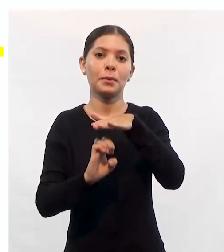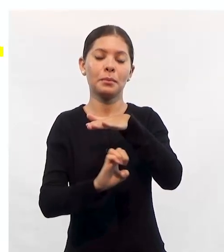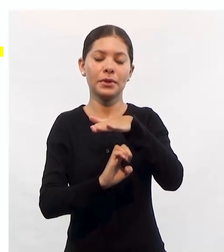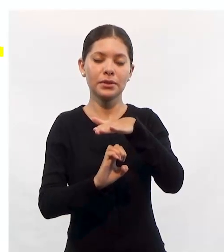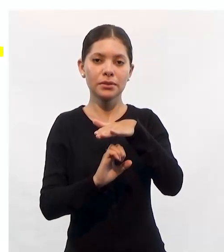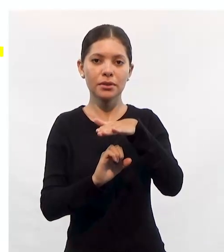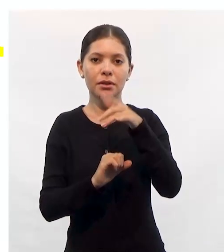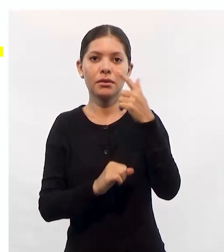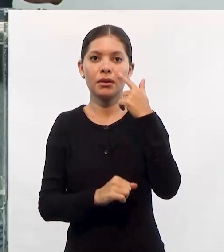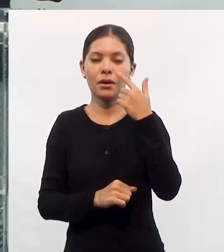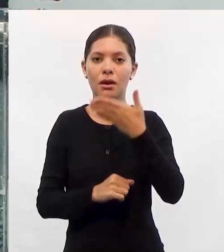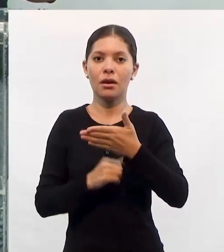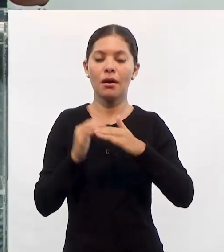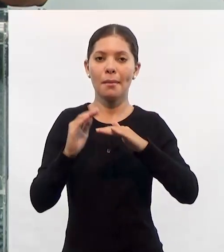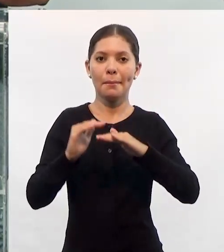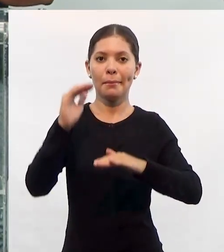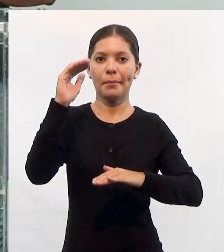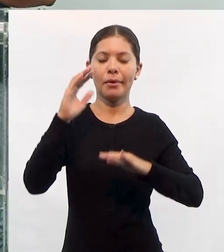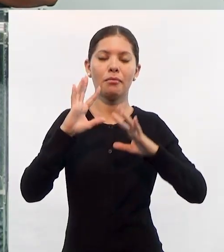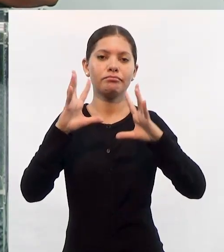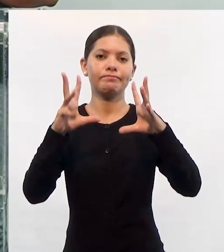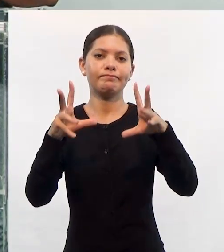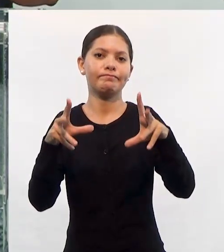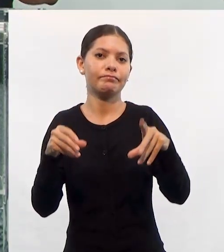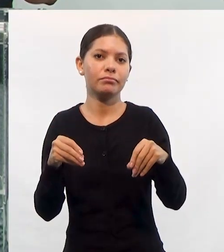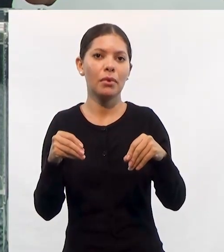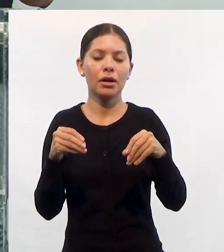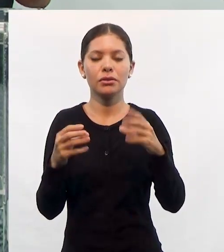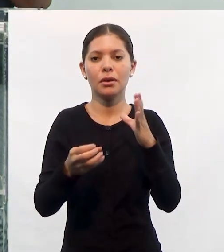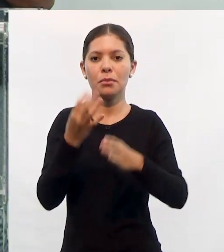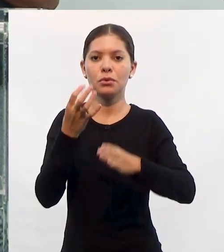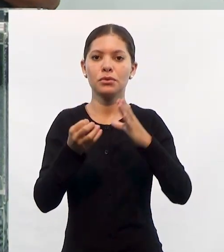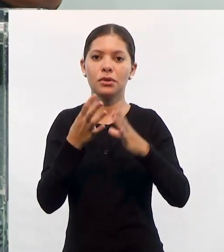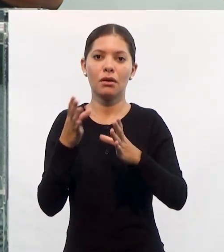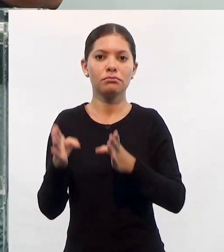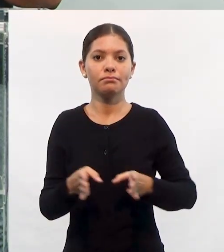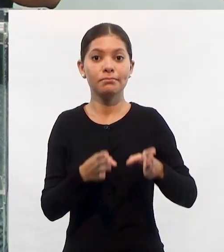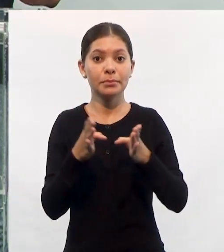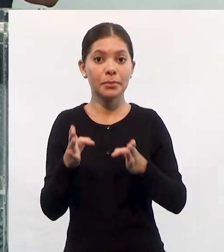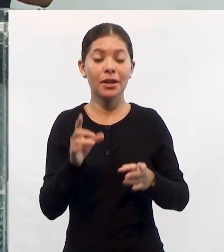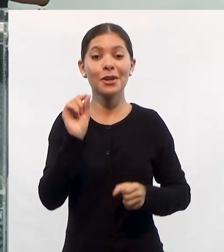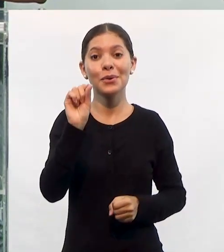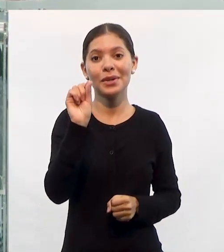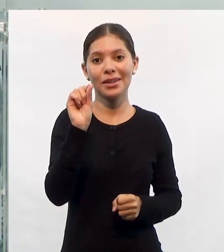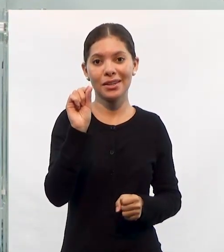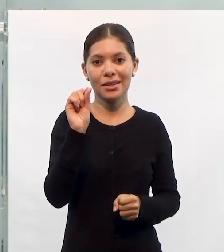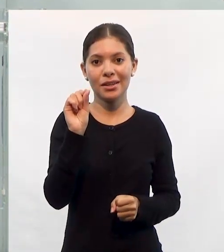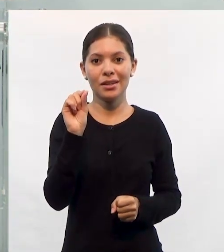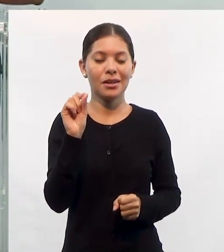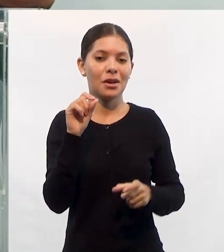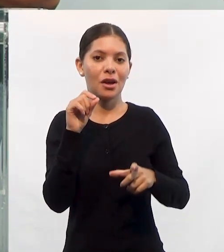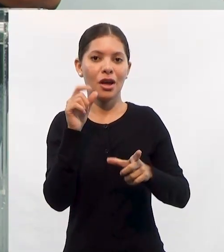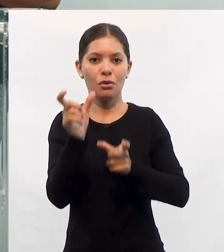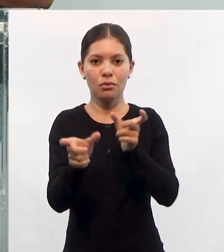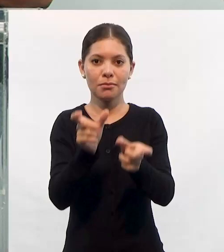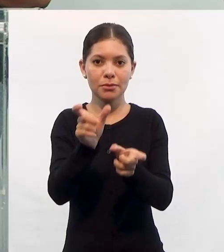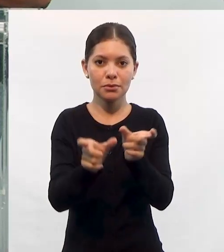obra intensiva, maior parte da produção, maior parte do trabalho de produção é feito com mão de obra.